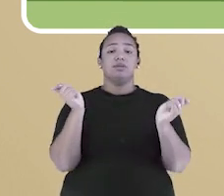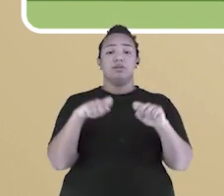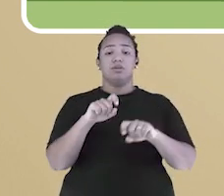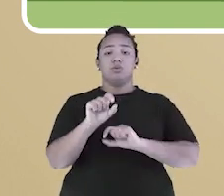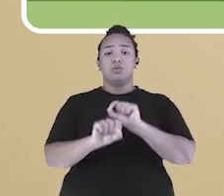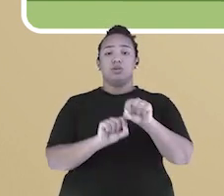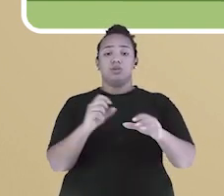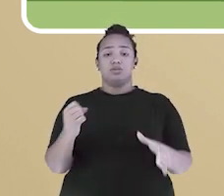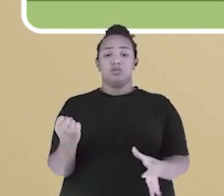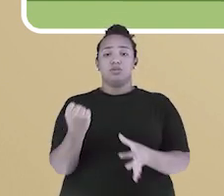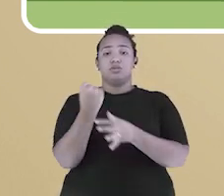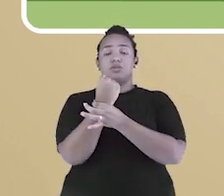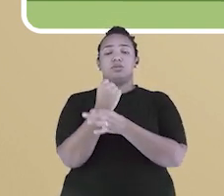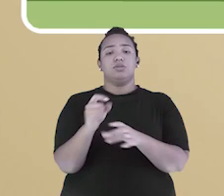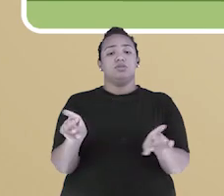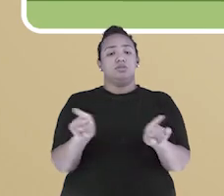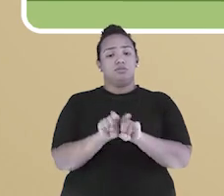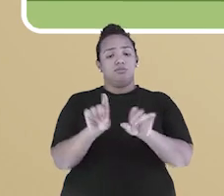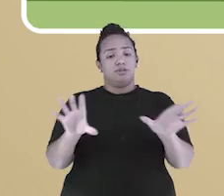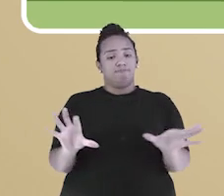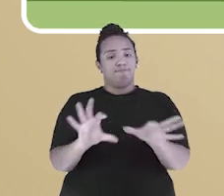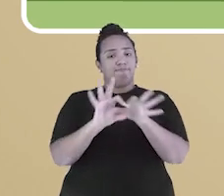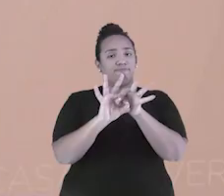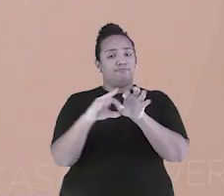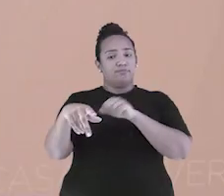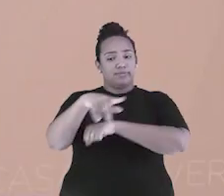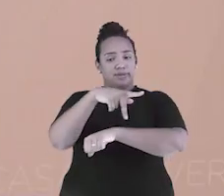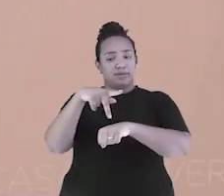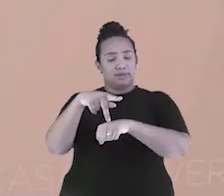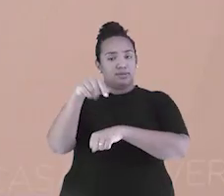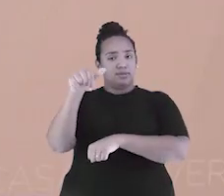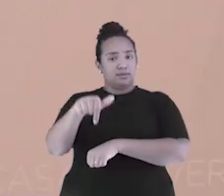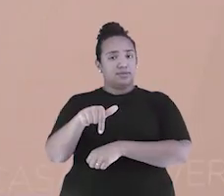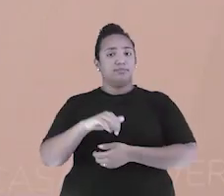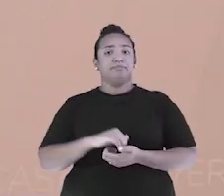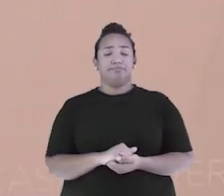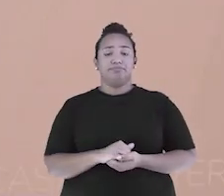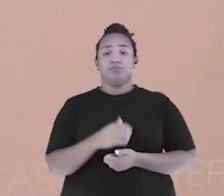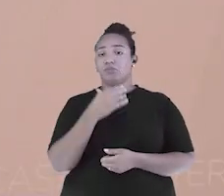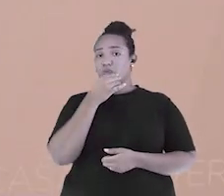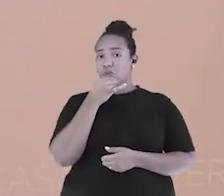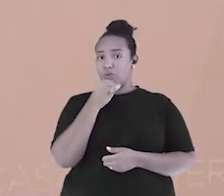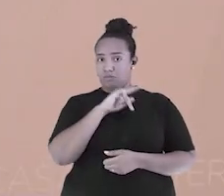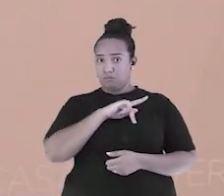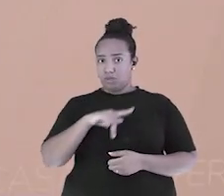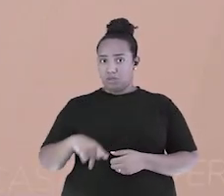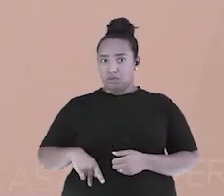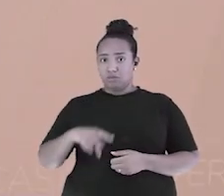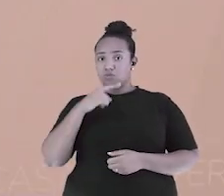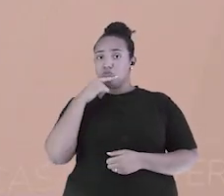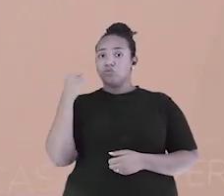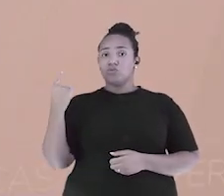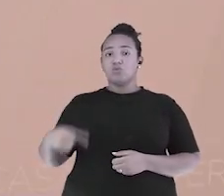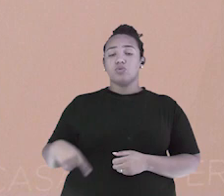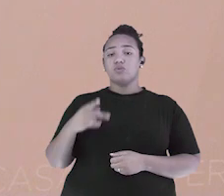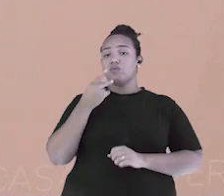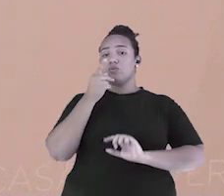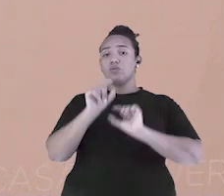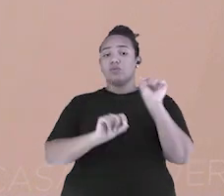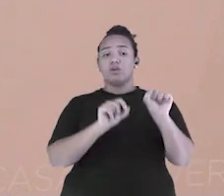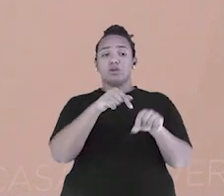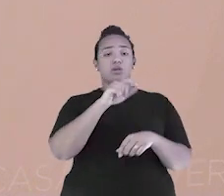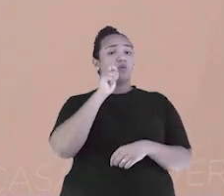a segurança e a aliança de seus países membros. Putin afirma que a Ucrânia começou a copiar no